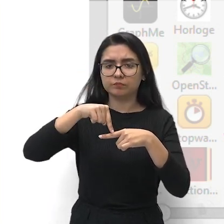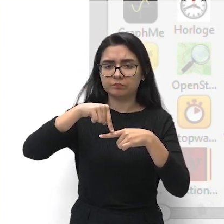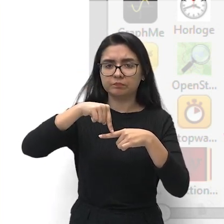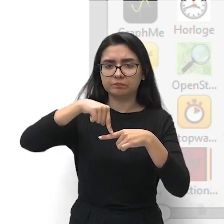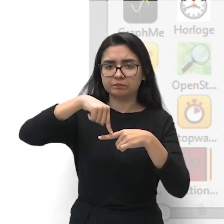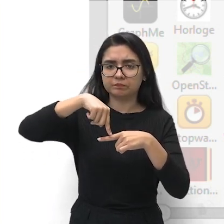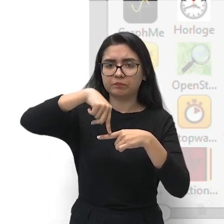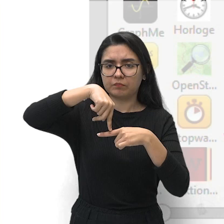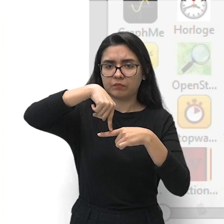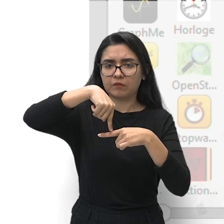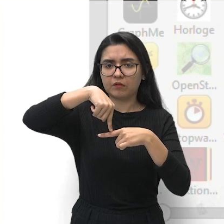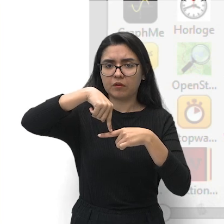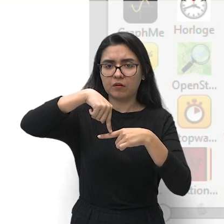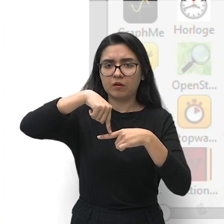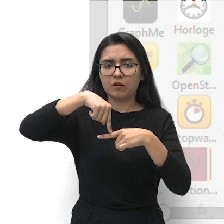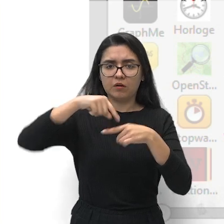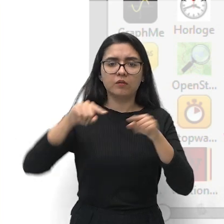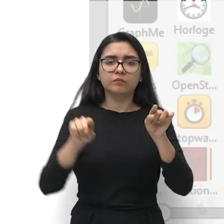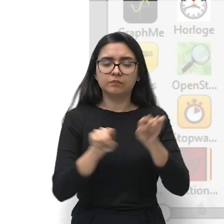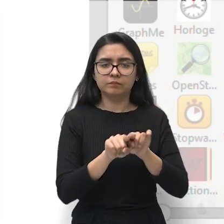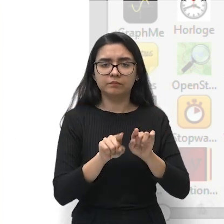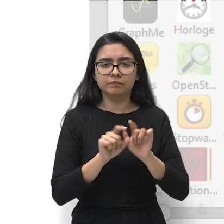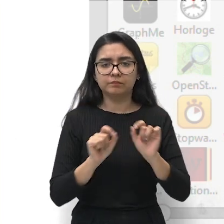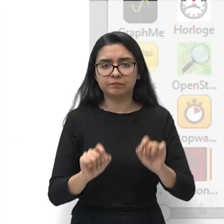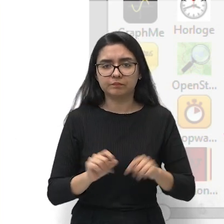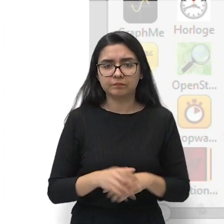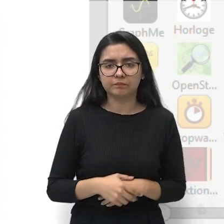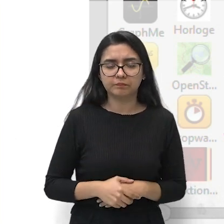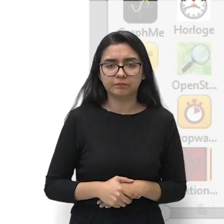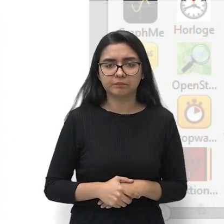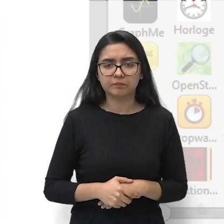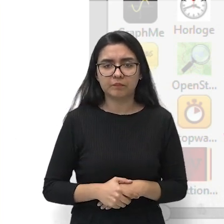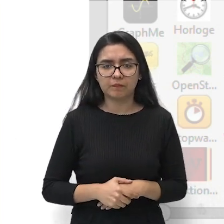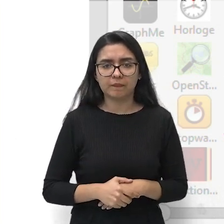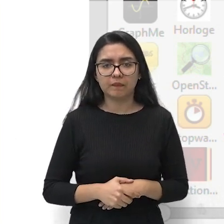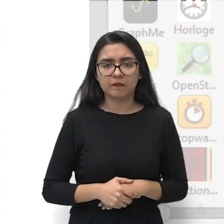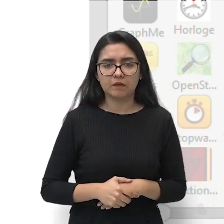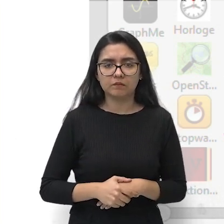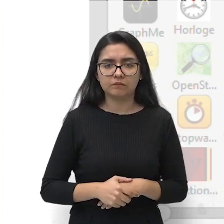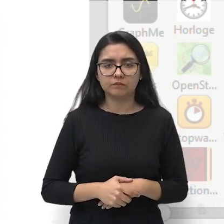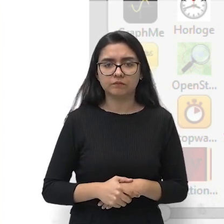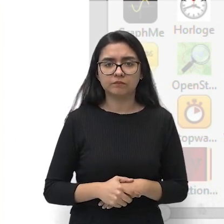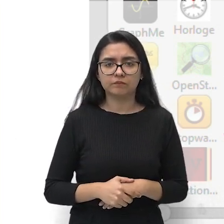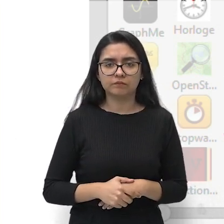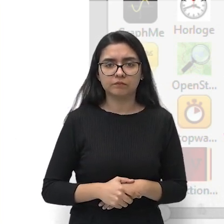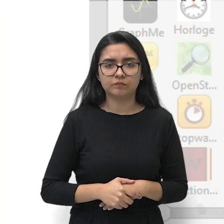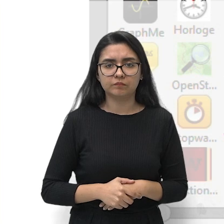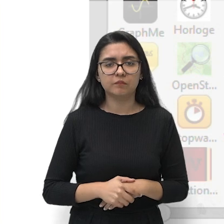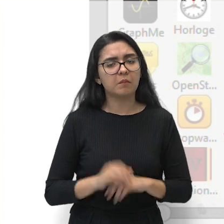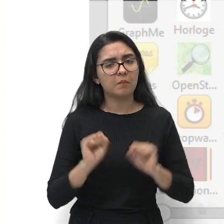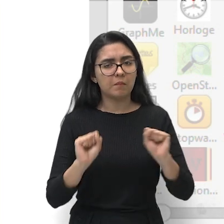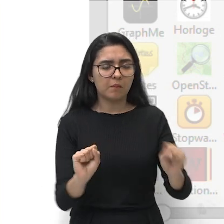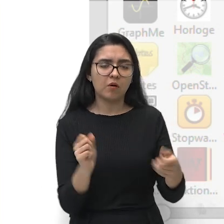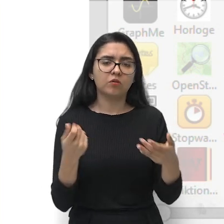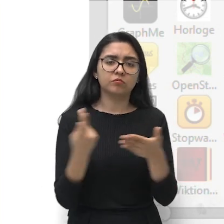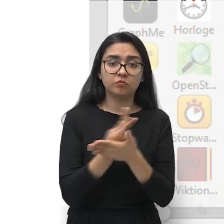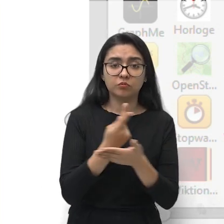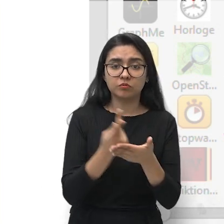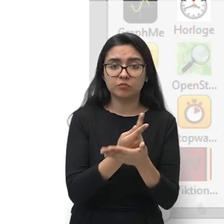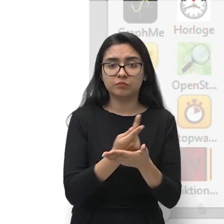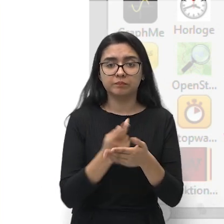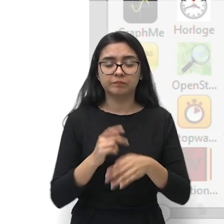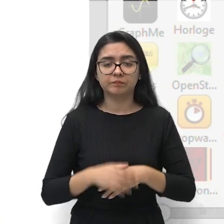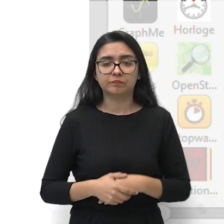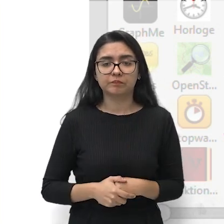trata aqui do software, pode ser que a gente cometa algum desvio mínimo aqui de